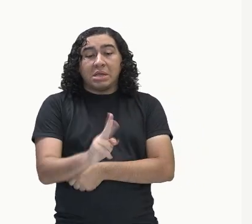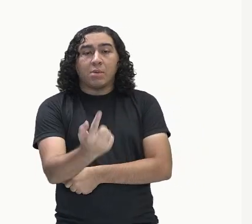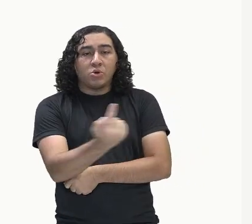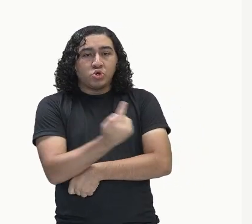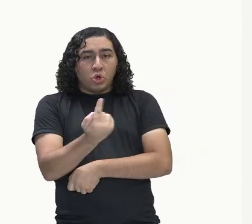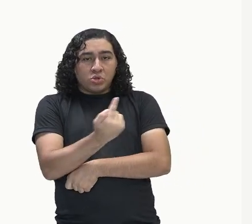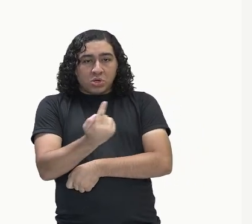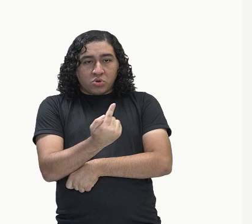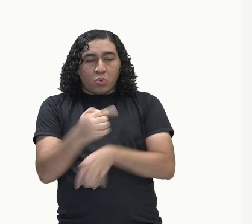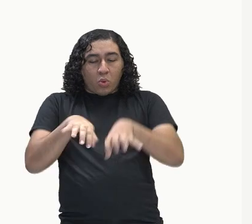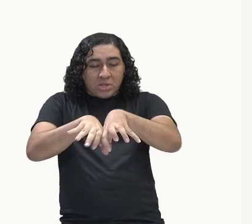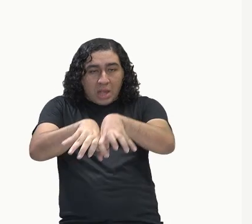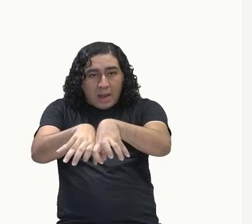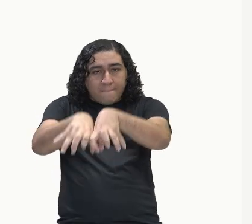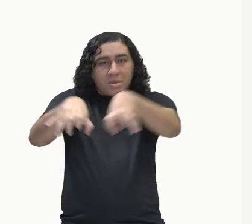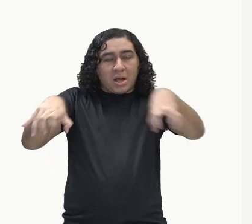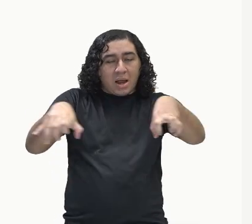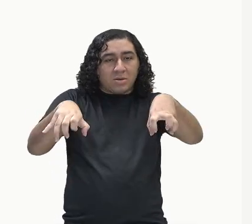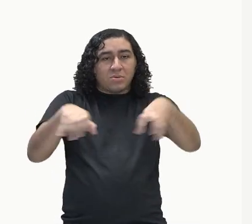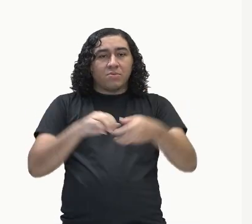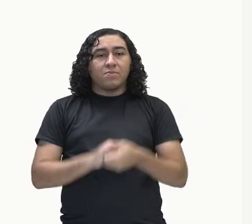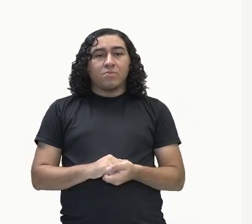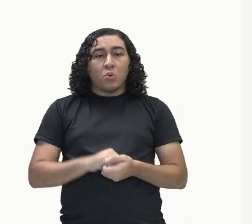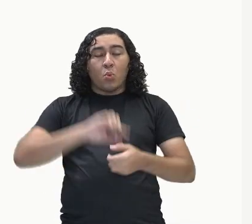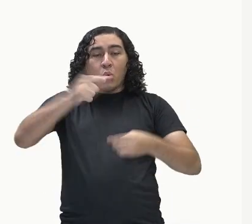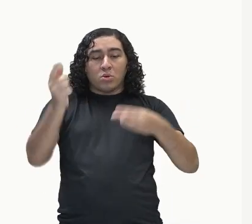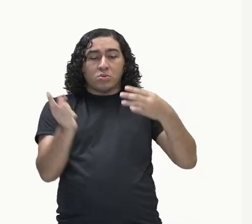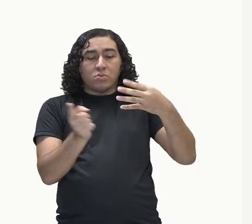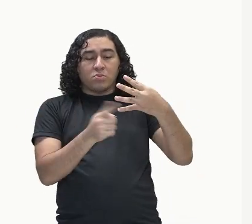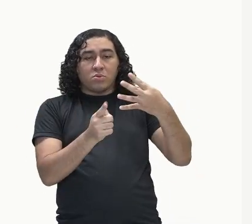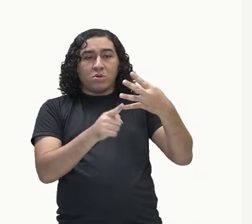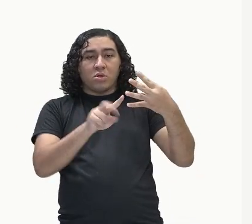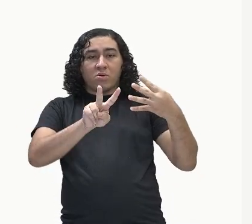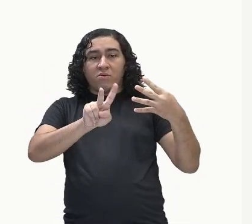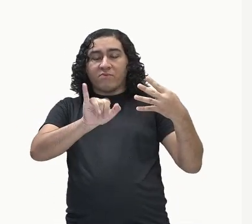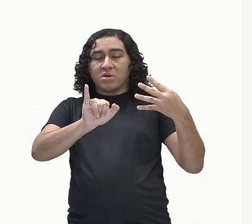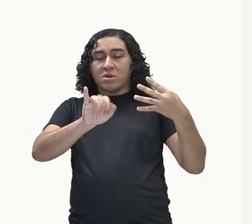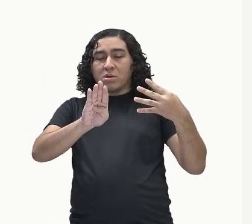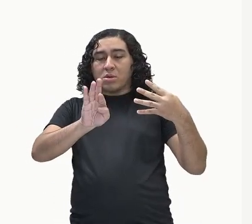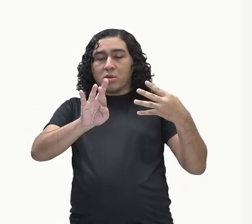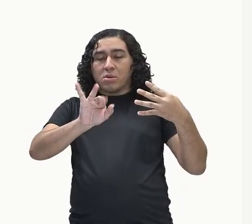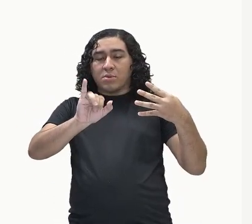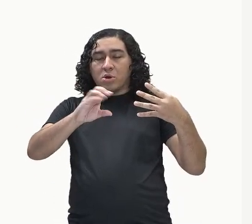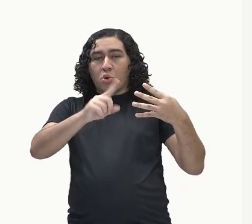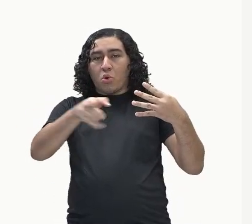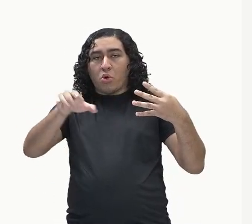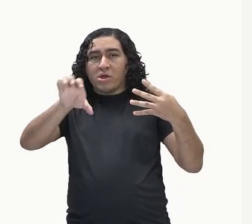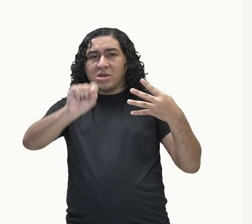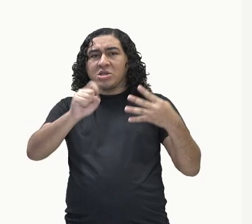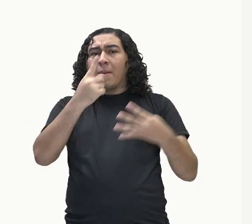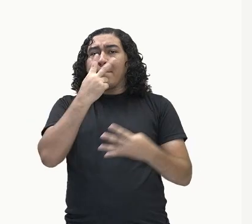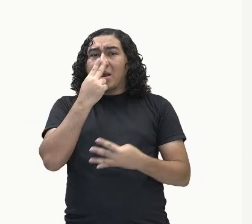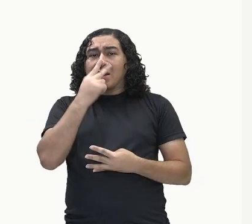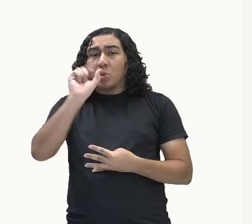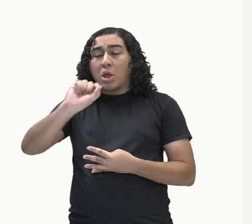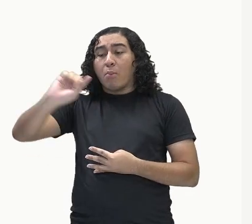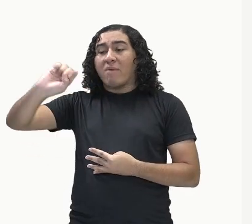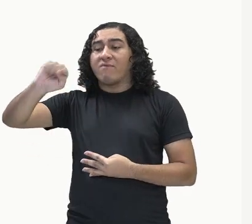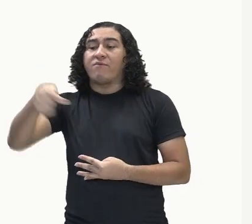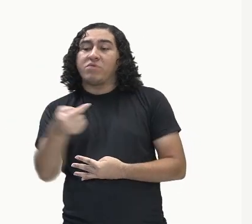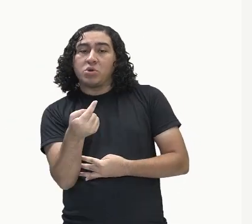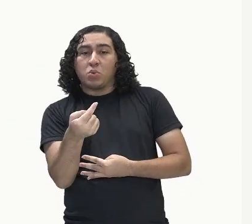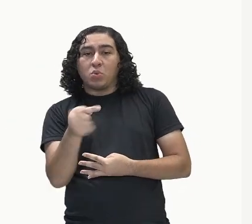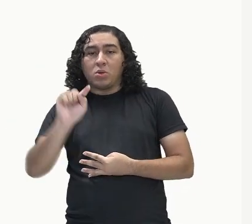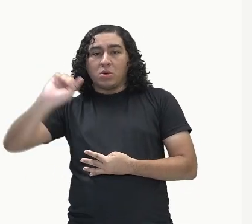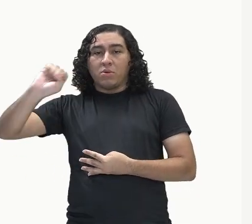ele apresenta esse formato de vírgula né Então essa estrutura em amarelo representa pra gente o formato